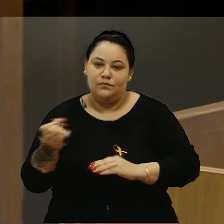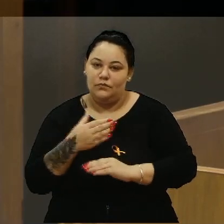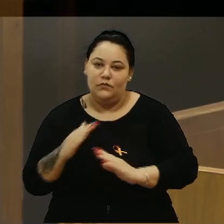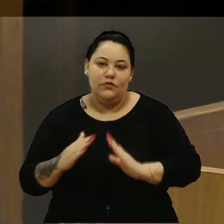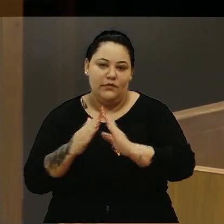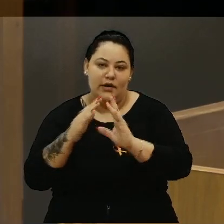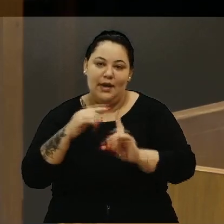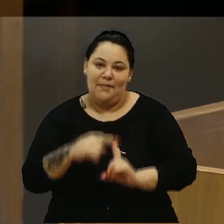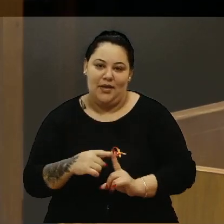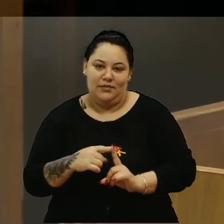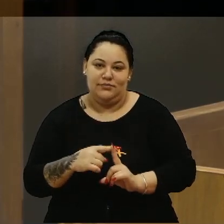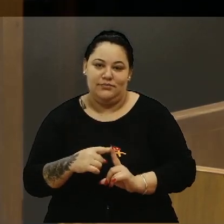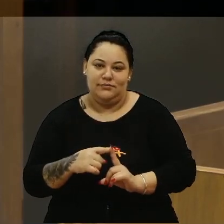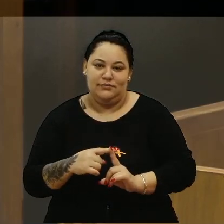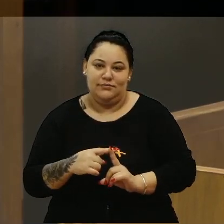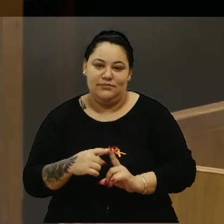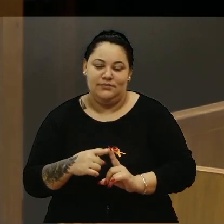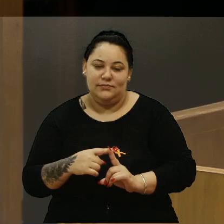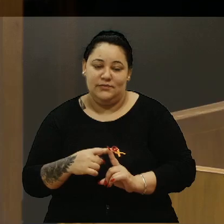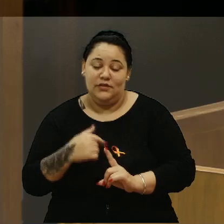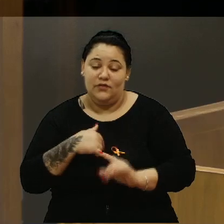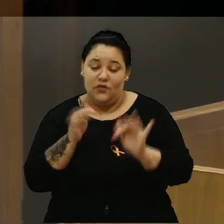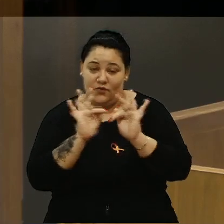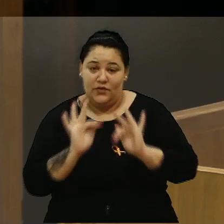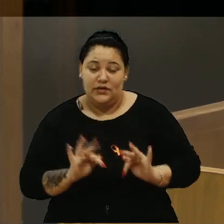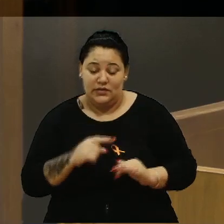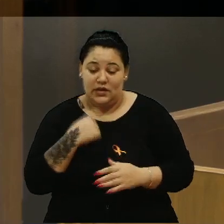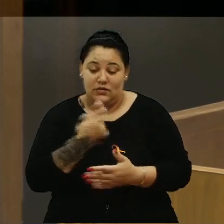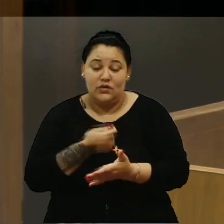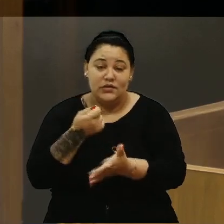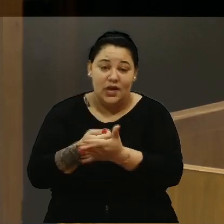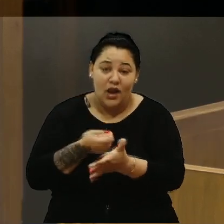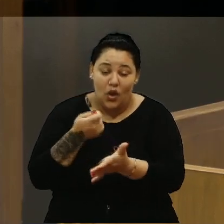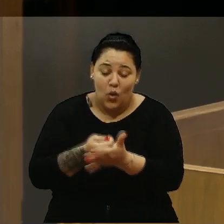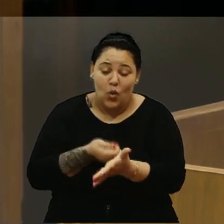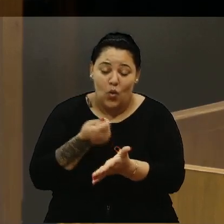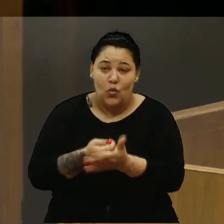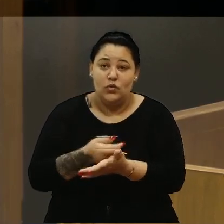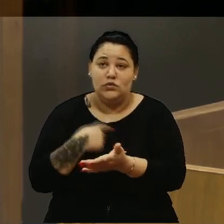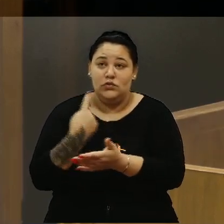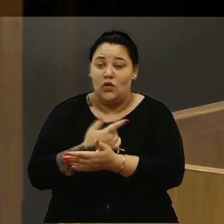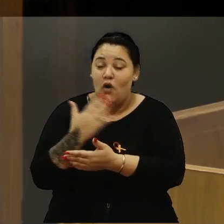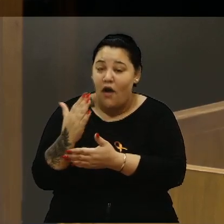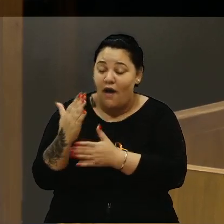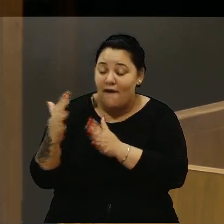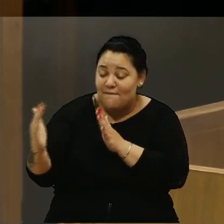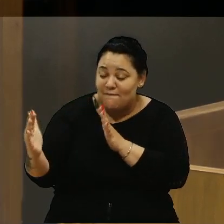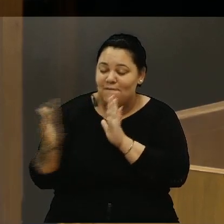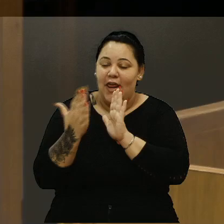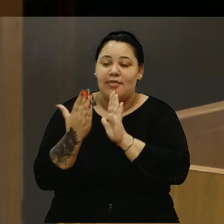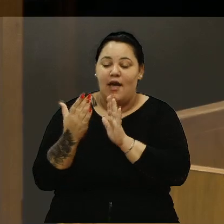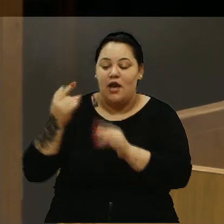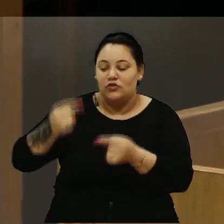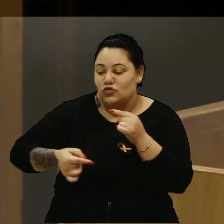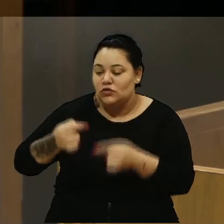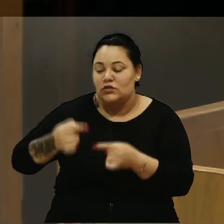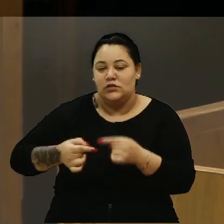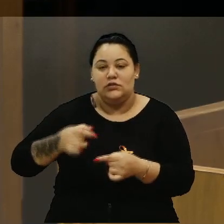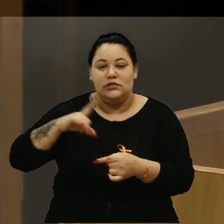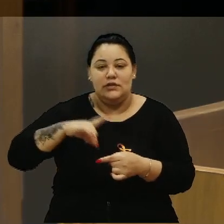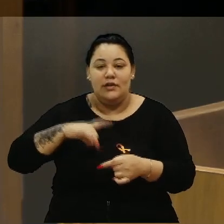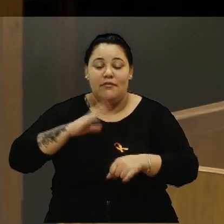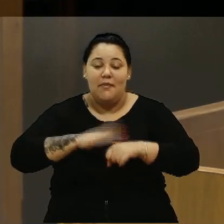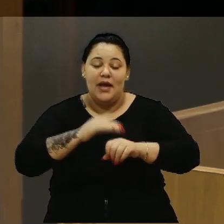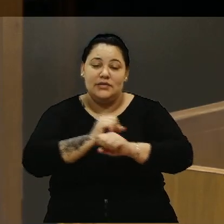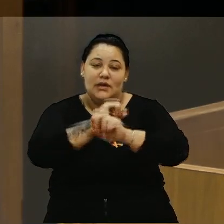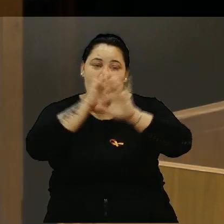Então me deixa muito feliz que a nossa luta aqui, a nossa batalha, o nosso enfrentamento, as nossas discussões trouxeram à luz essa situação